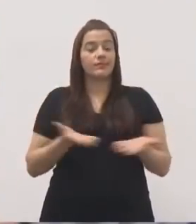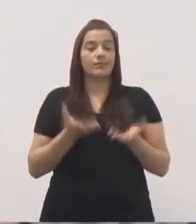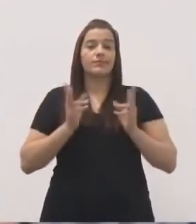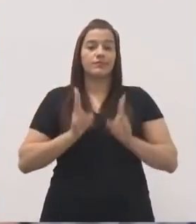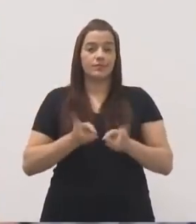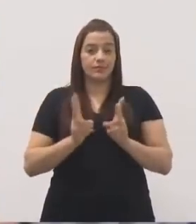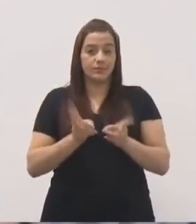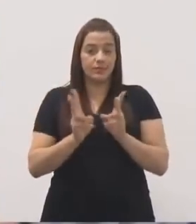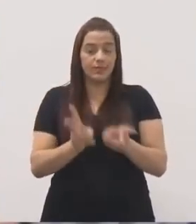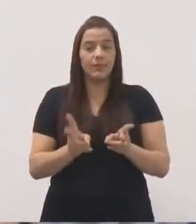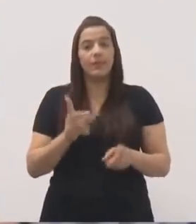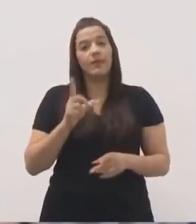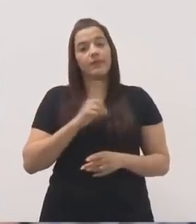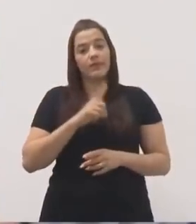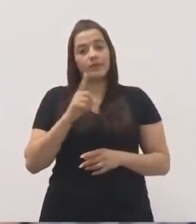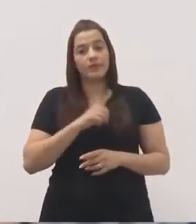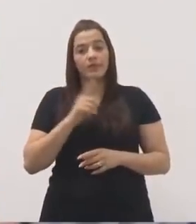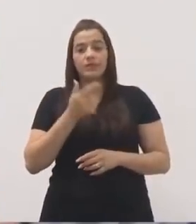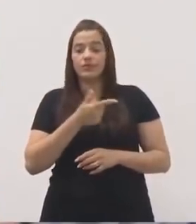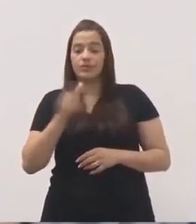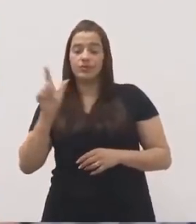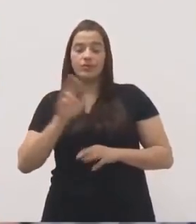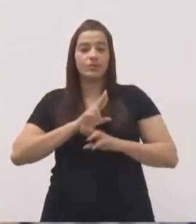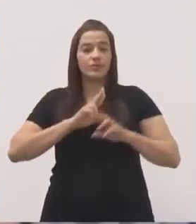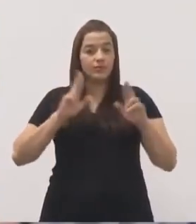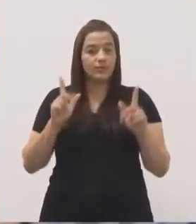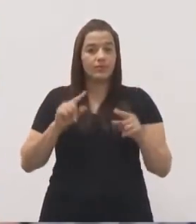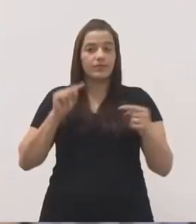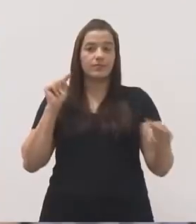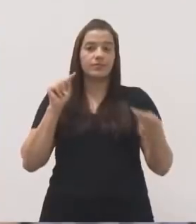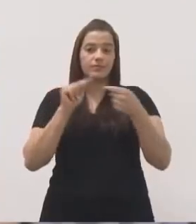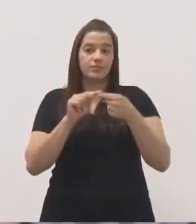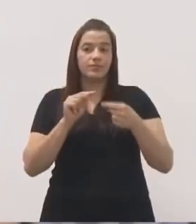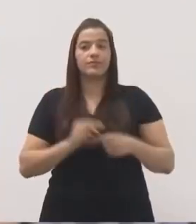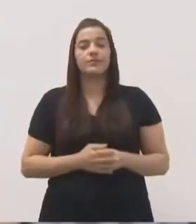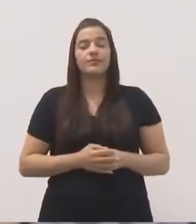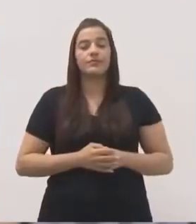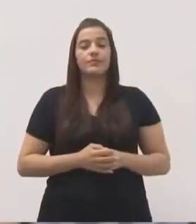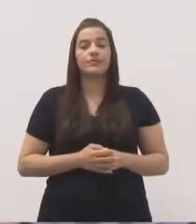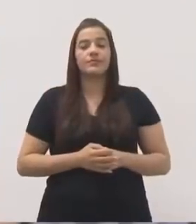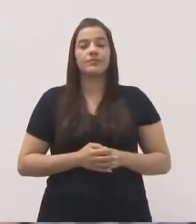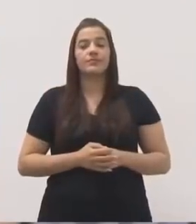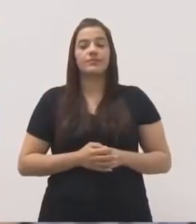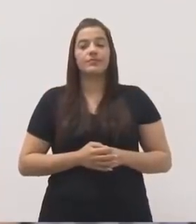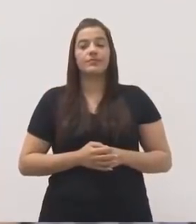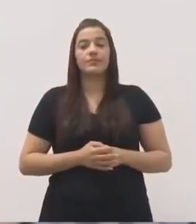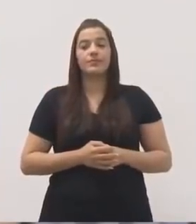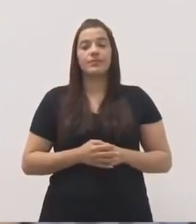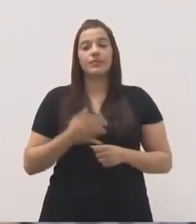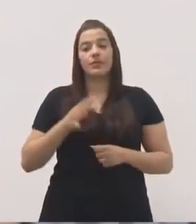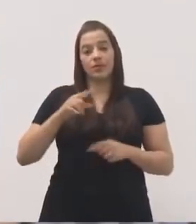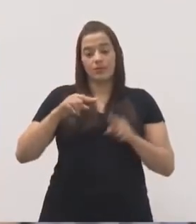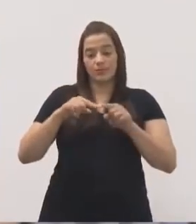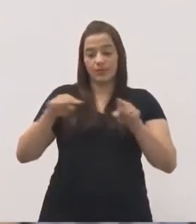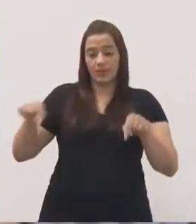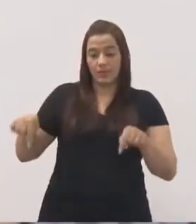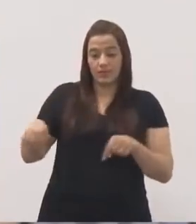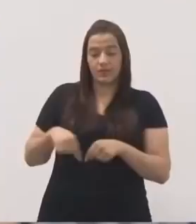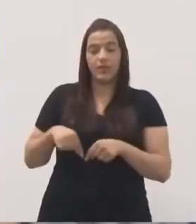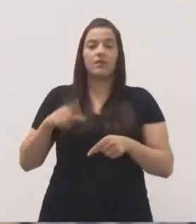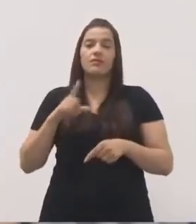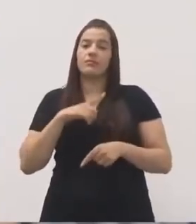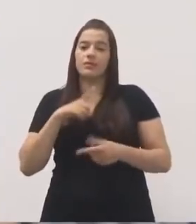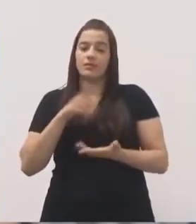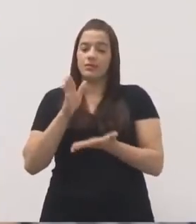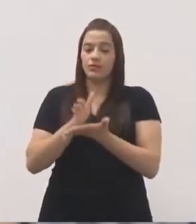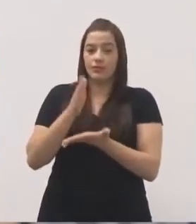a gente vai ter uma logística específica em relação a isso, tá? Então, as salas serão subdivididas,